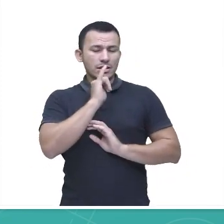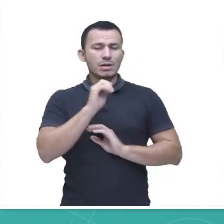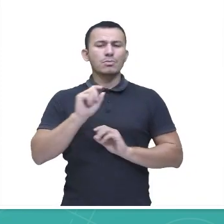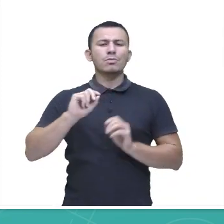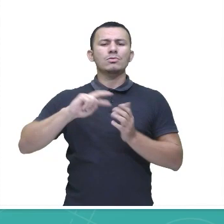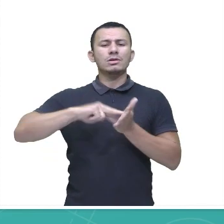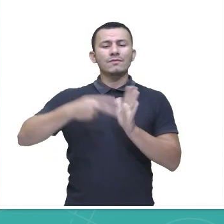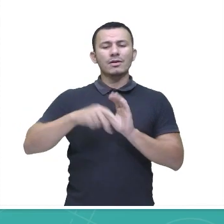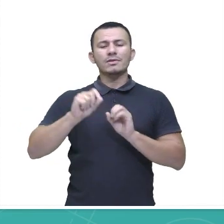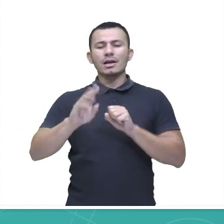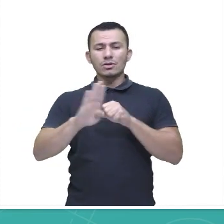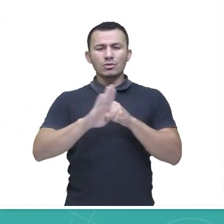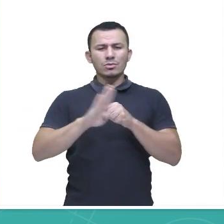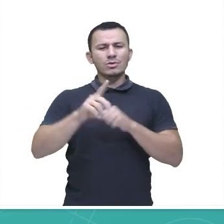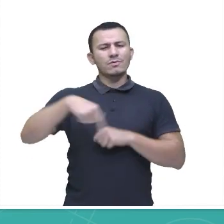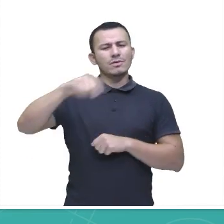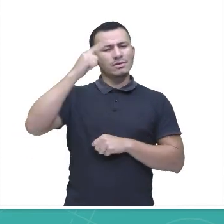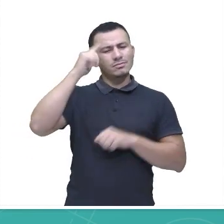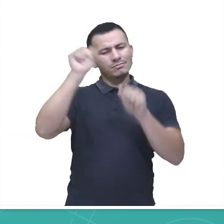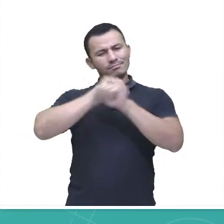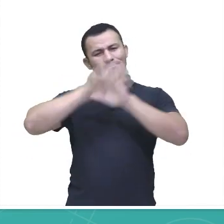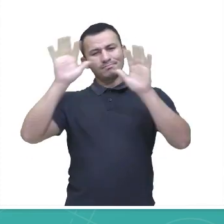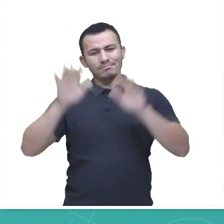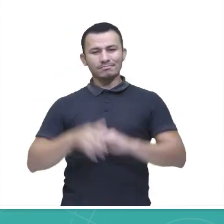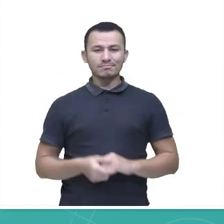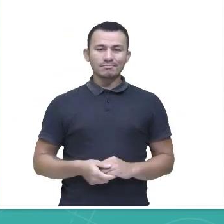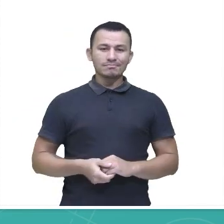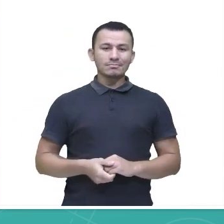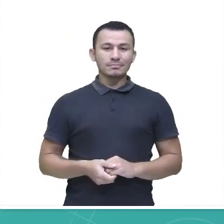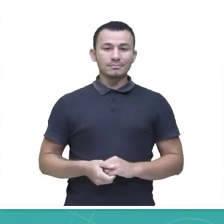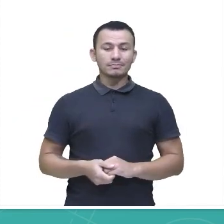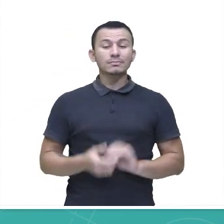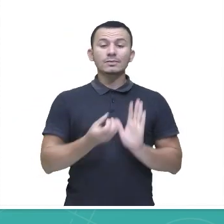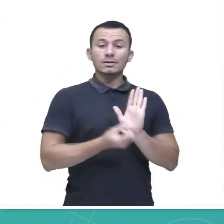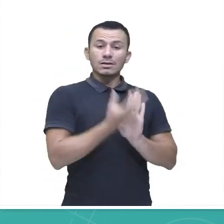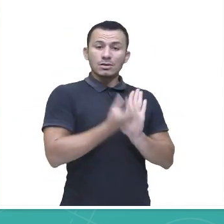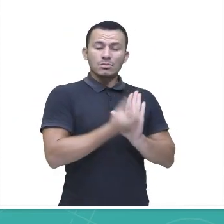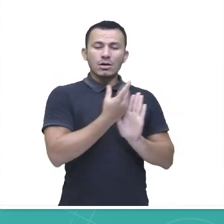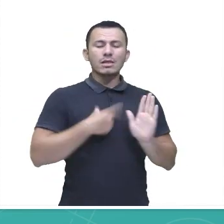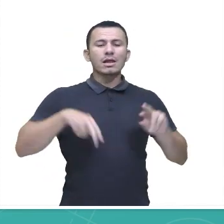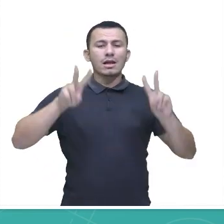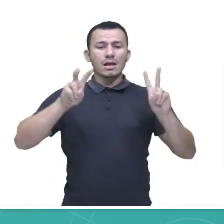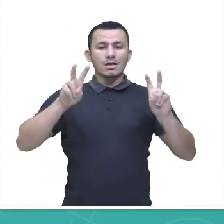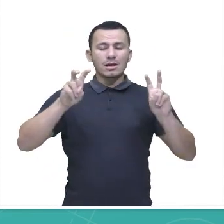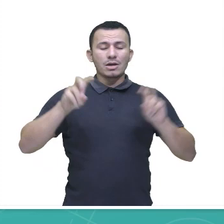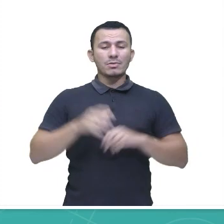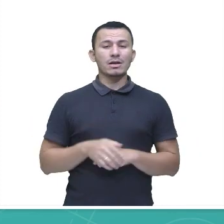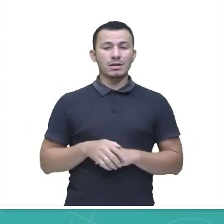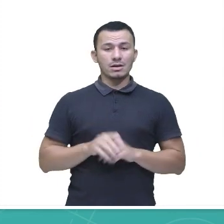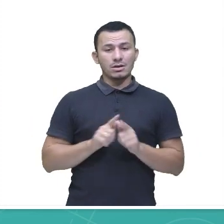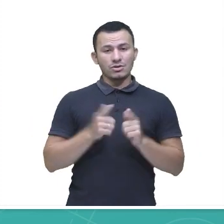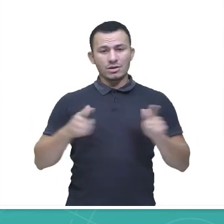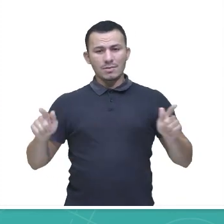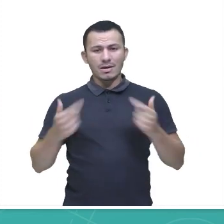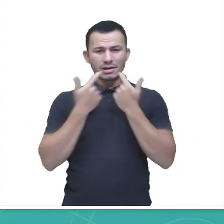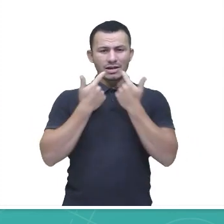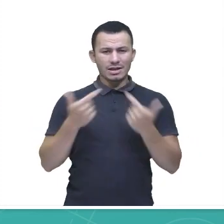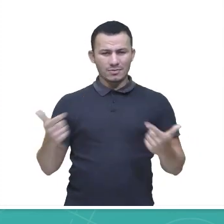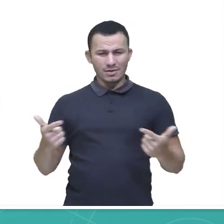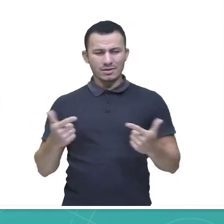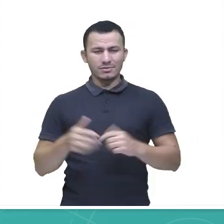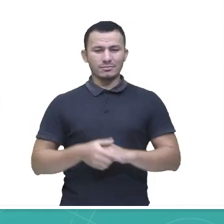o substantivo para você entender um pouquinho mais. O poema tem como título De Gramática e de Linguagem. Vamos